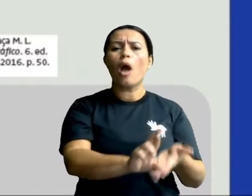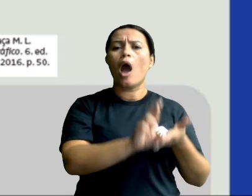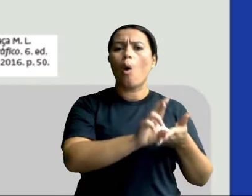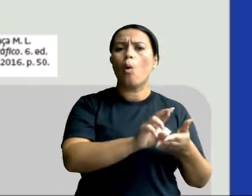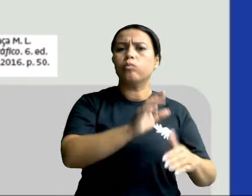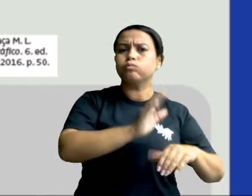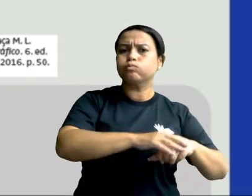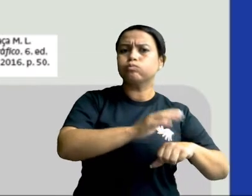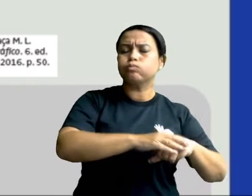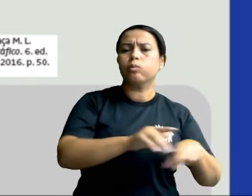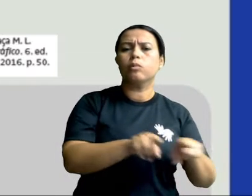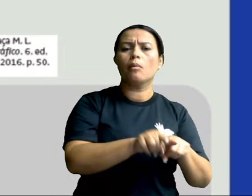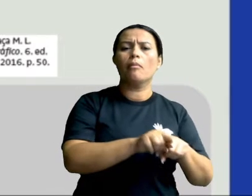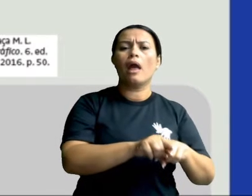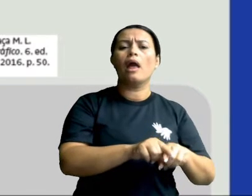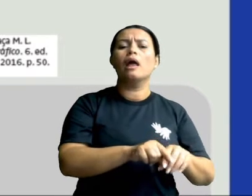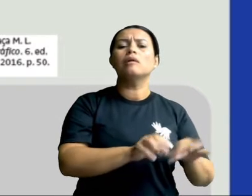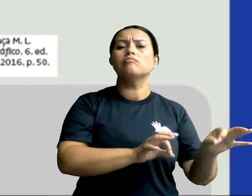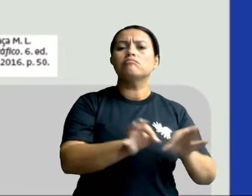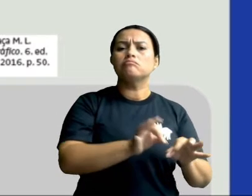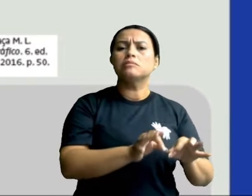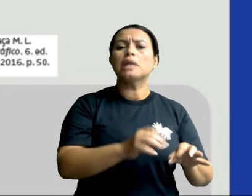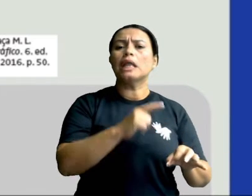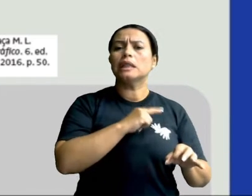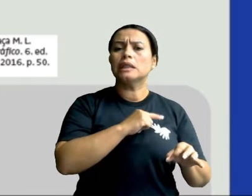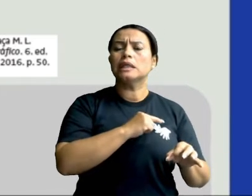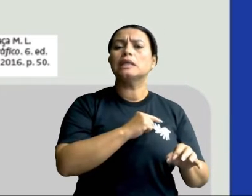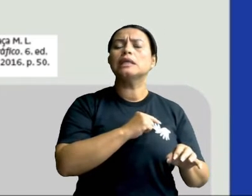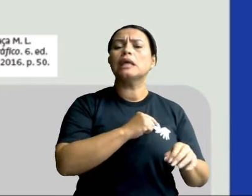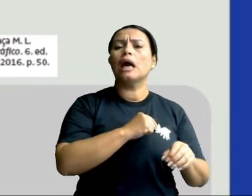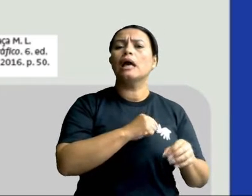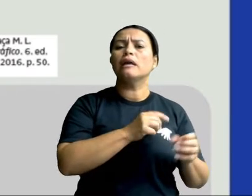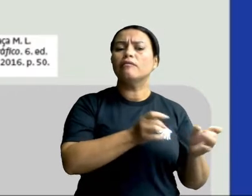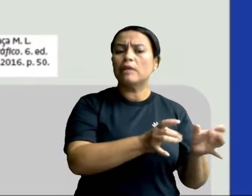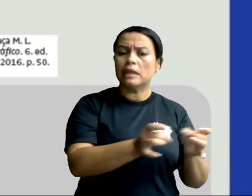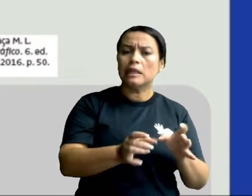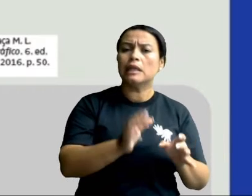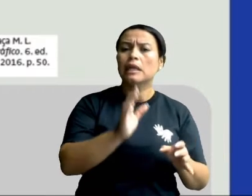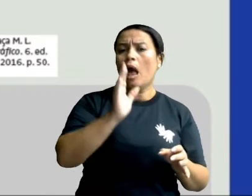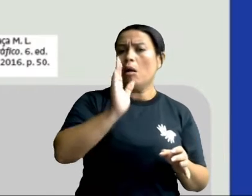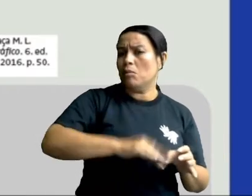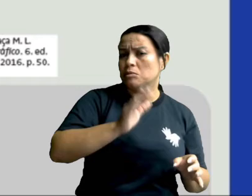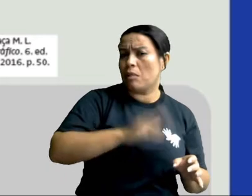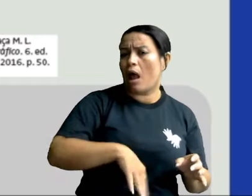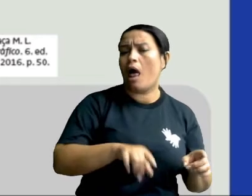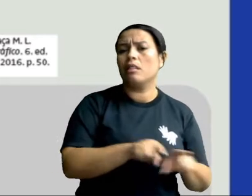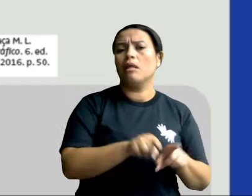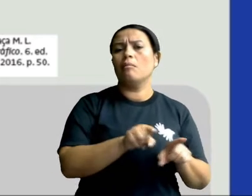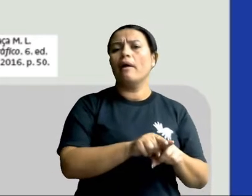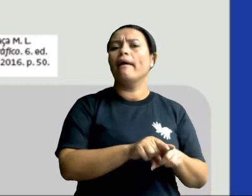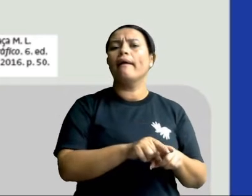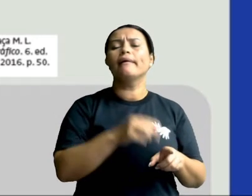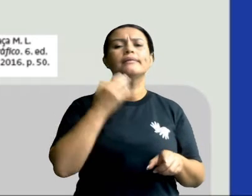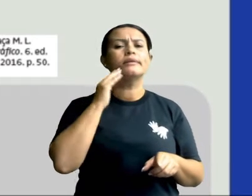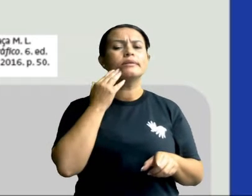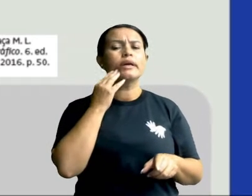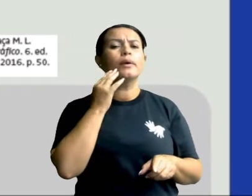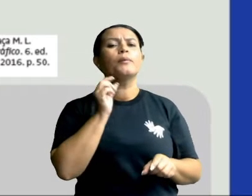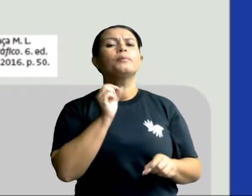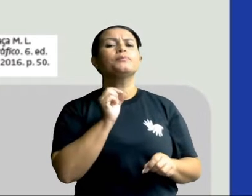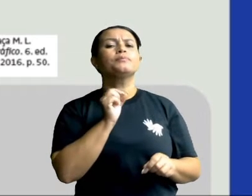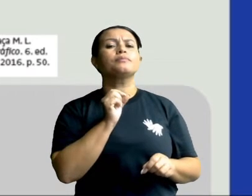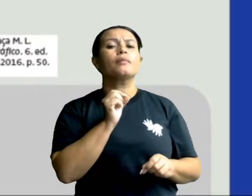obra, produzia mais barato, porque a China, até por ter um rigor, a gente vai ver isso mais quando a gente for falar do